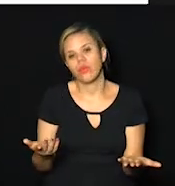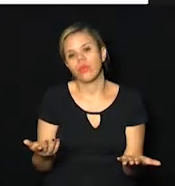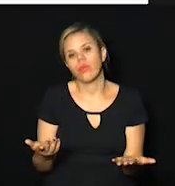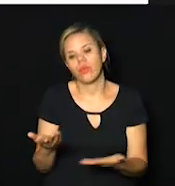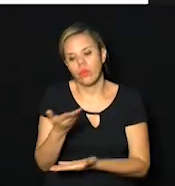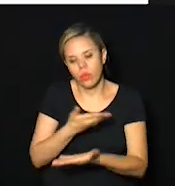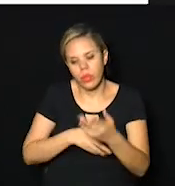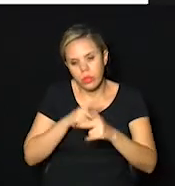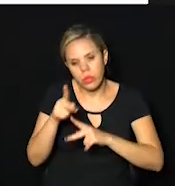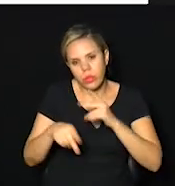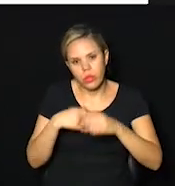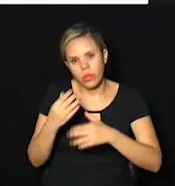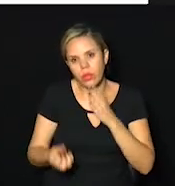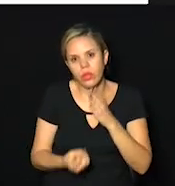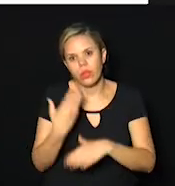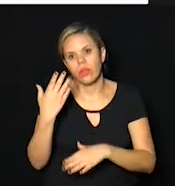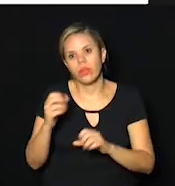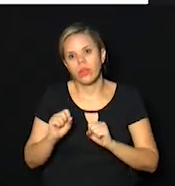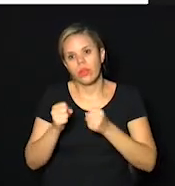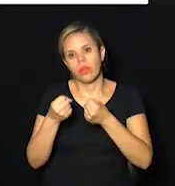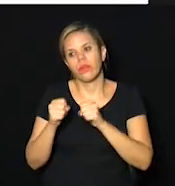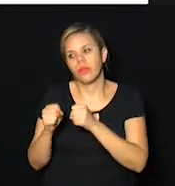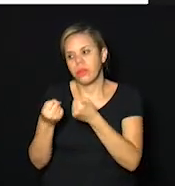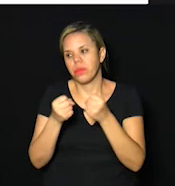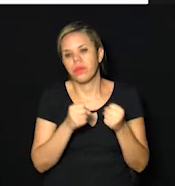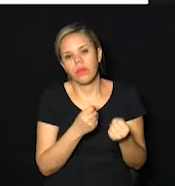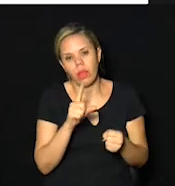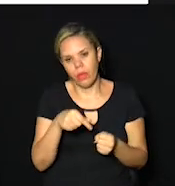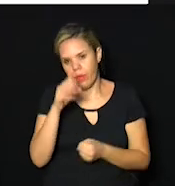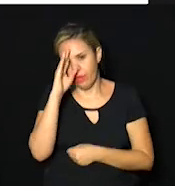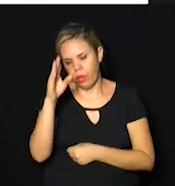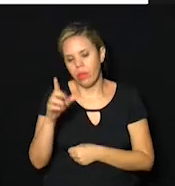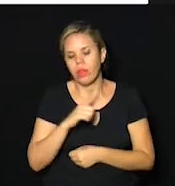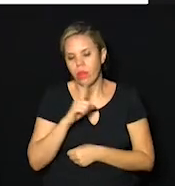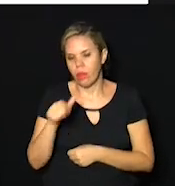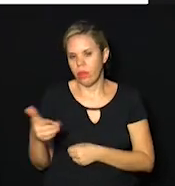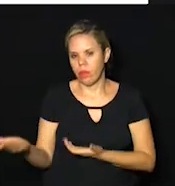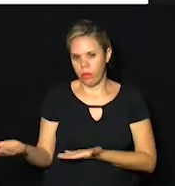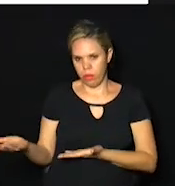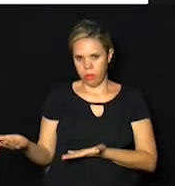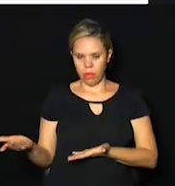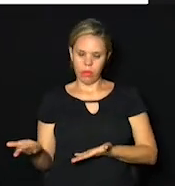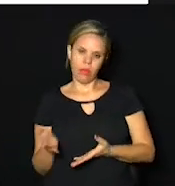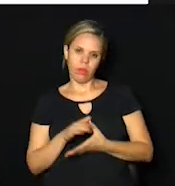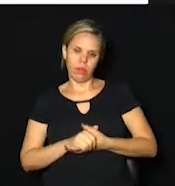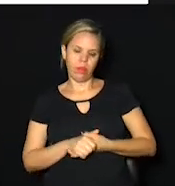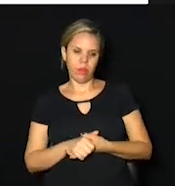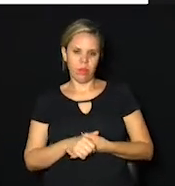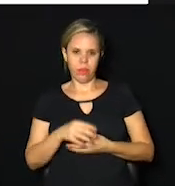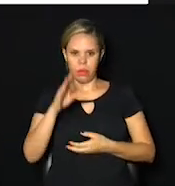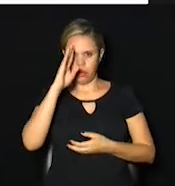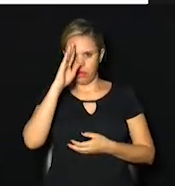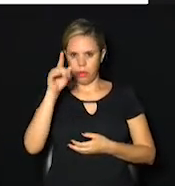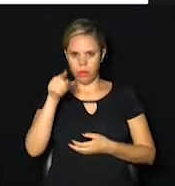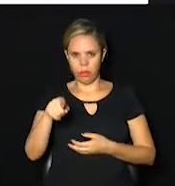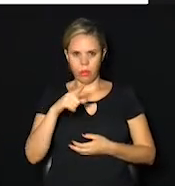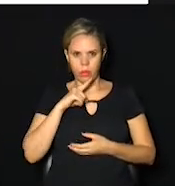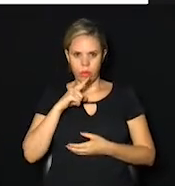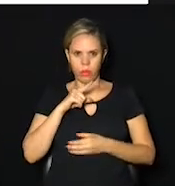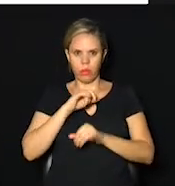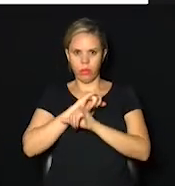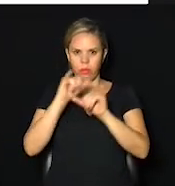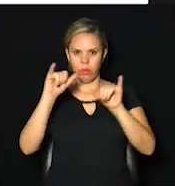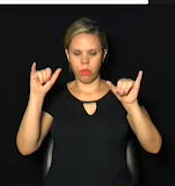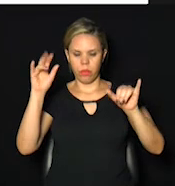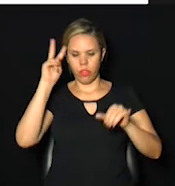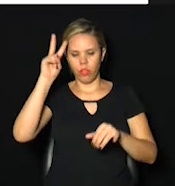interações desenvolvem motivações competentes para a defesa? É fundamental que haja isso, tá? E principalmente se você compartilha histórias. Por que